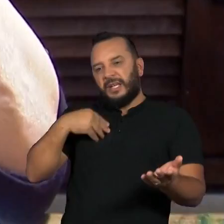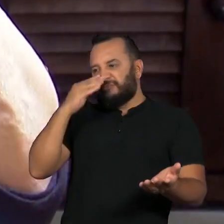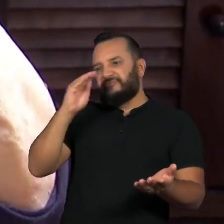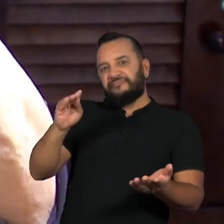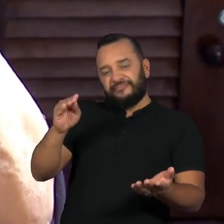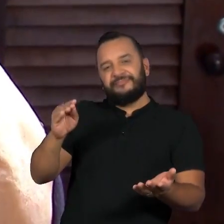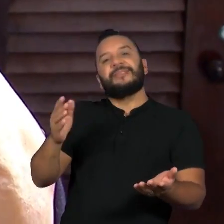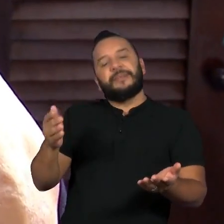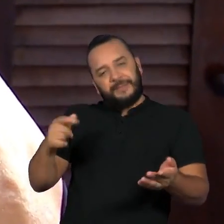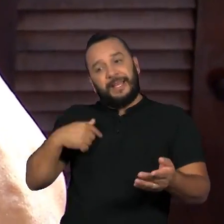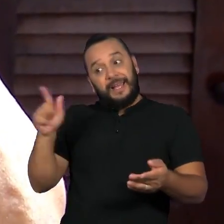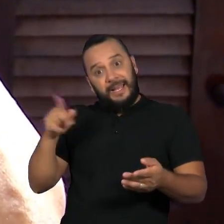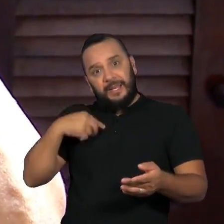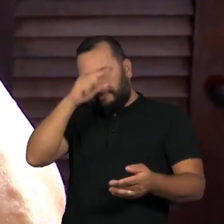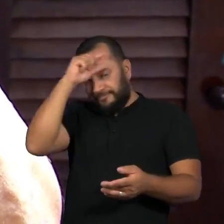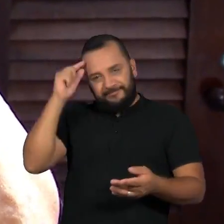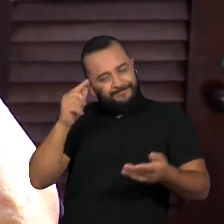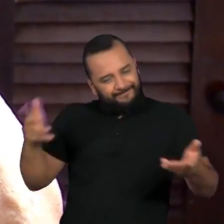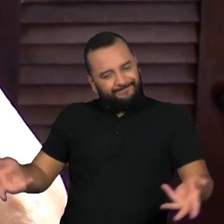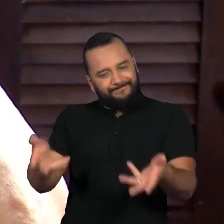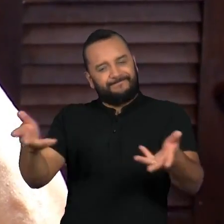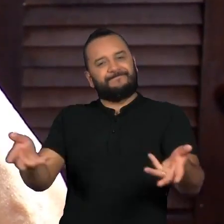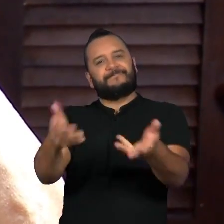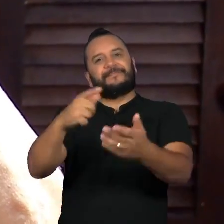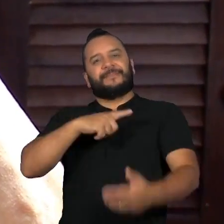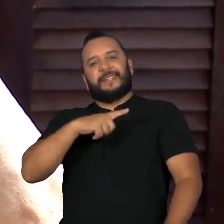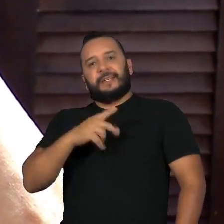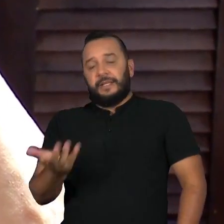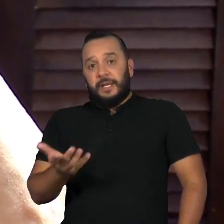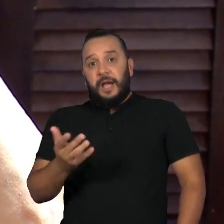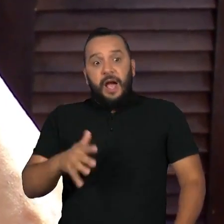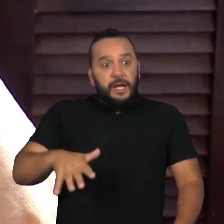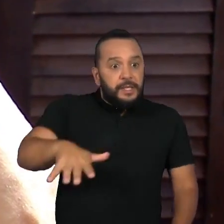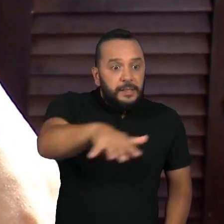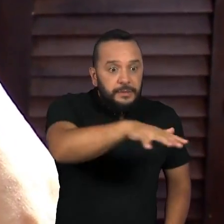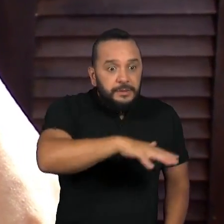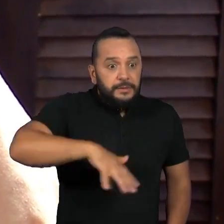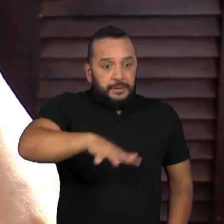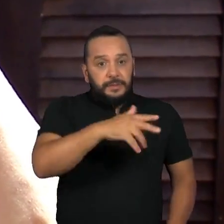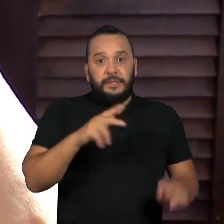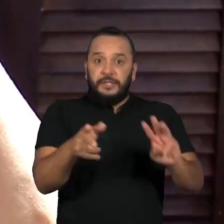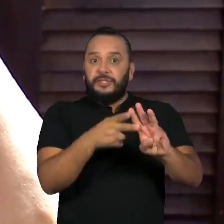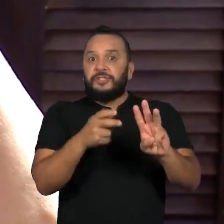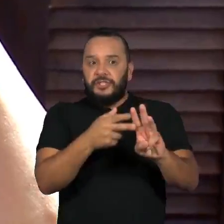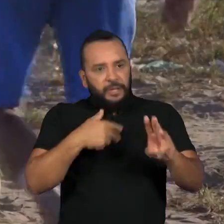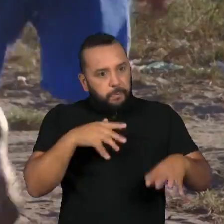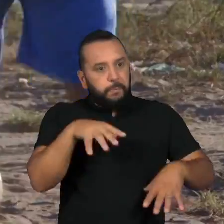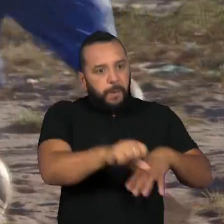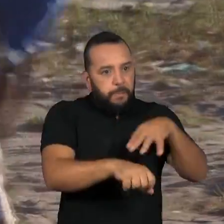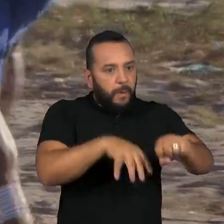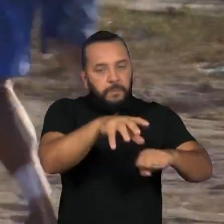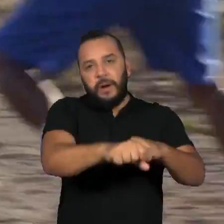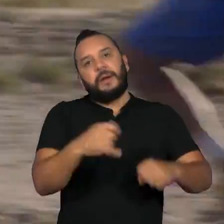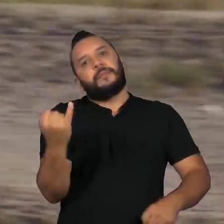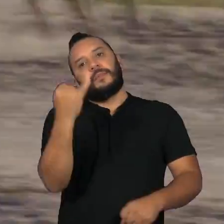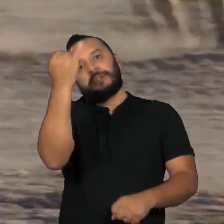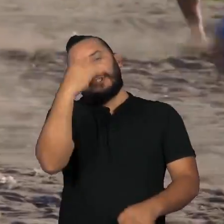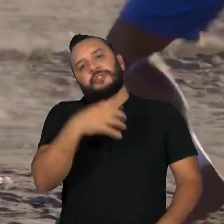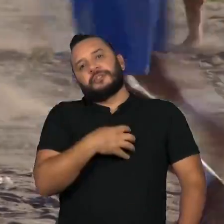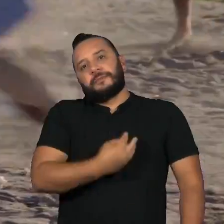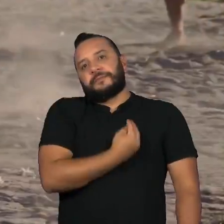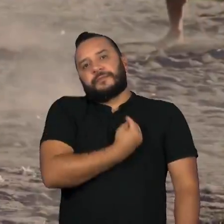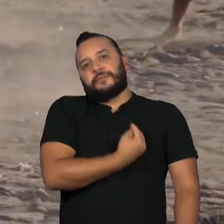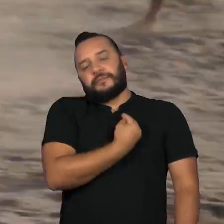Para Rita Carelli, demarcar as terras indígenas é fundamental para assegurar esses modos de viver. E esse não é o